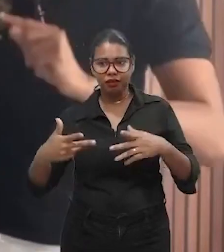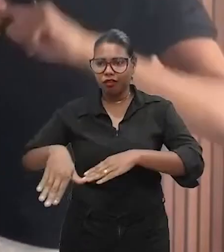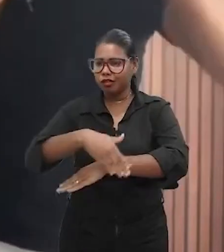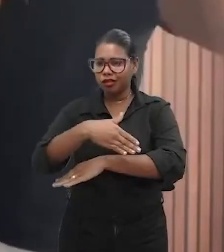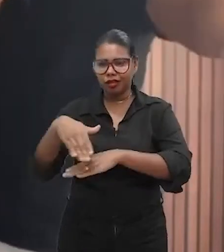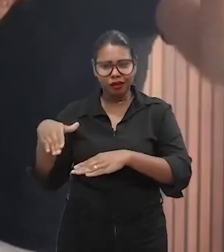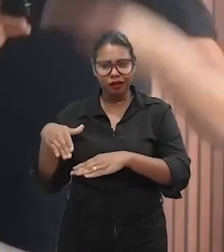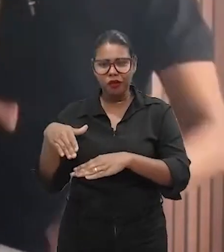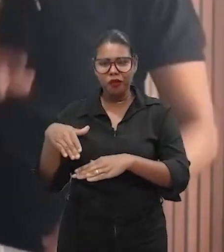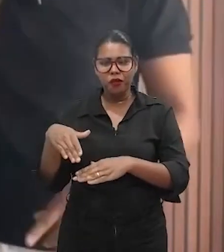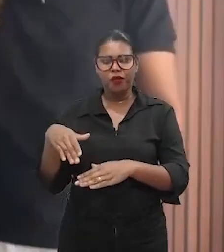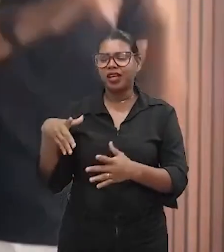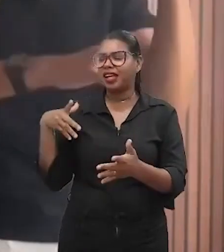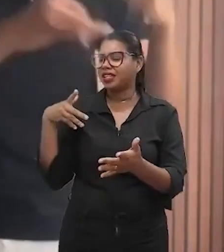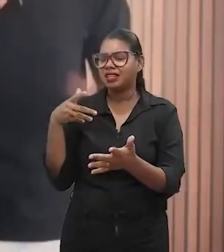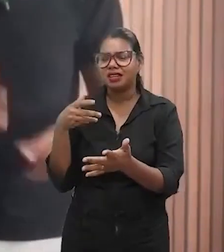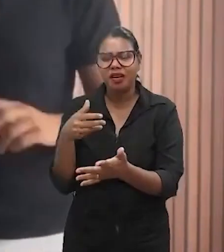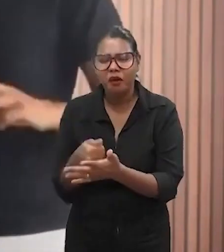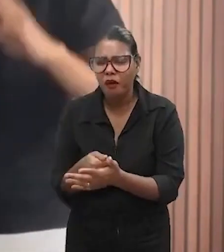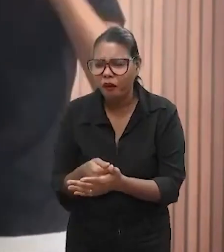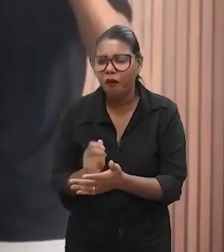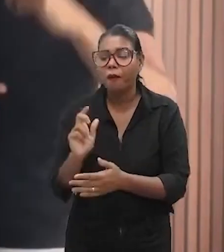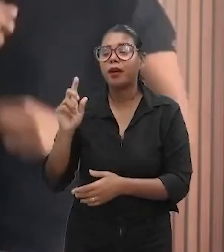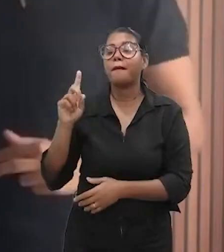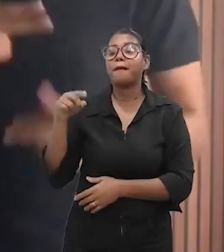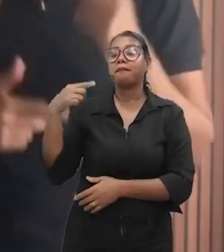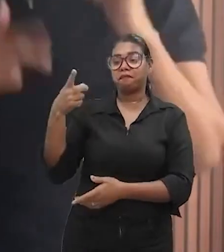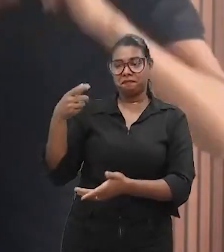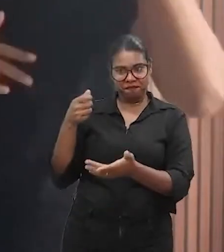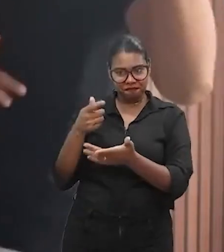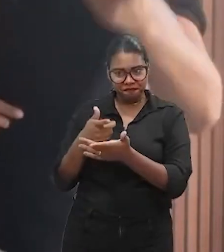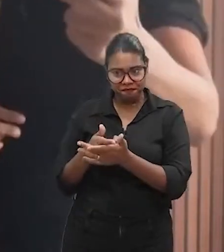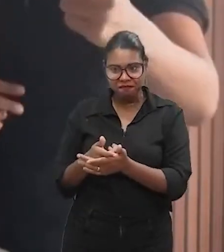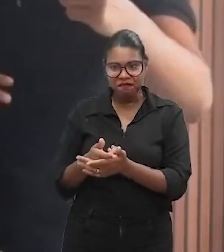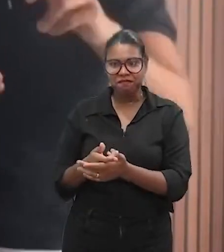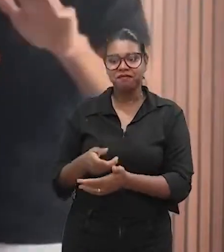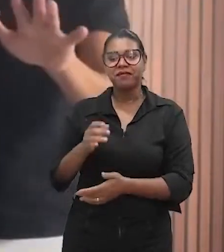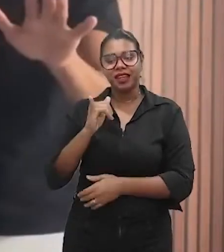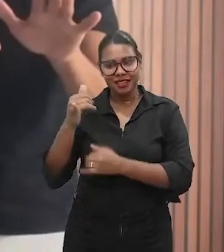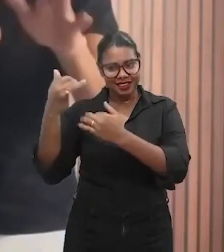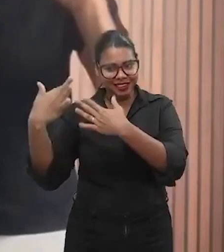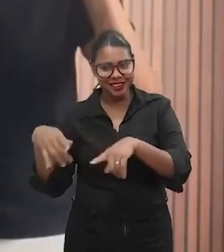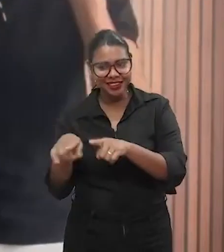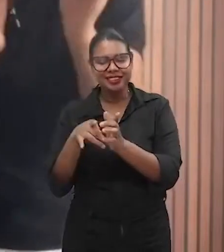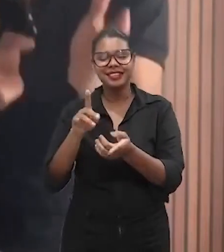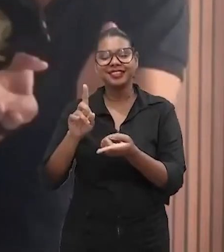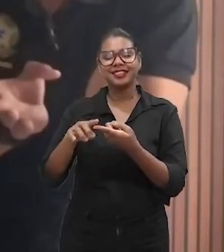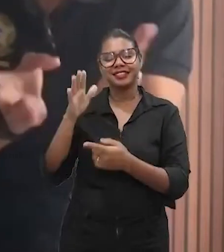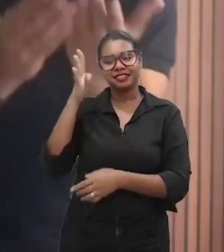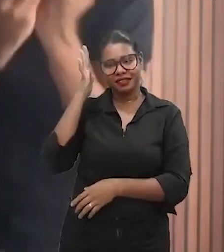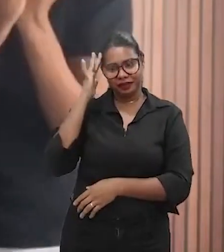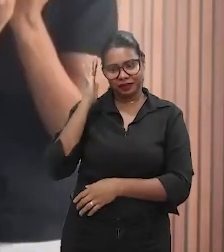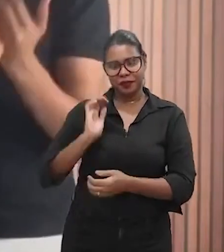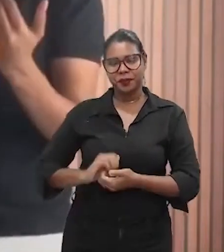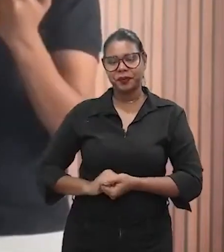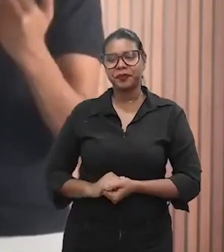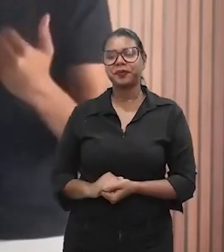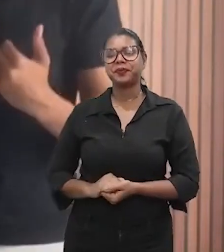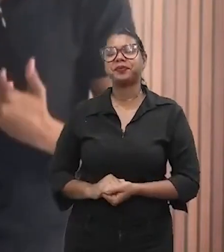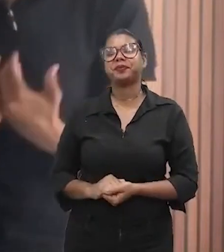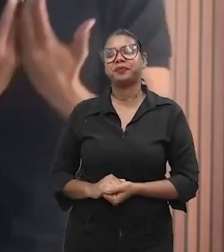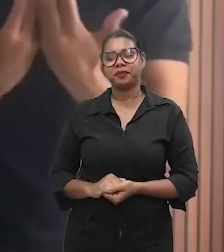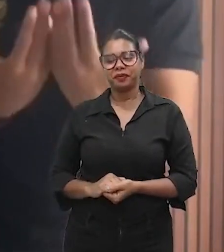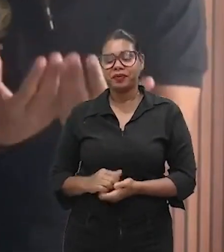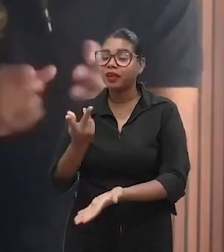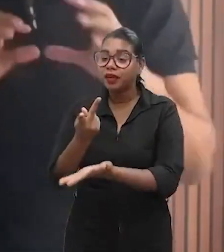A gente compra um, totalmente pagando dois. É igual financiamento de carro, de apartamento. Tu compra um, paga dois. Não é mais ou menos assim? Pronto. Era